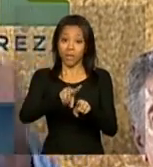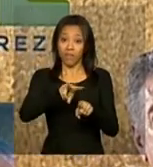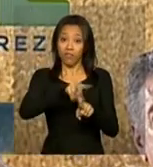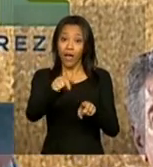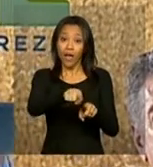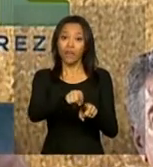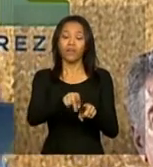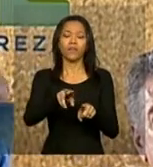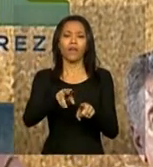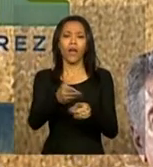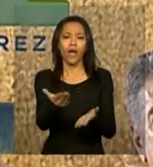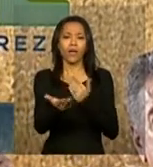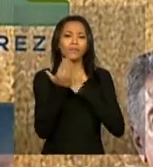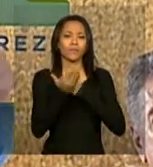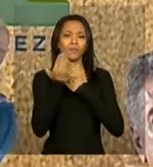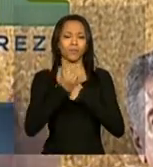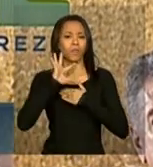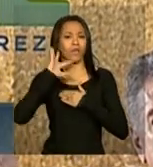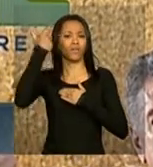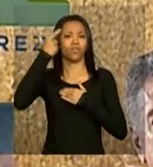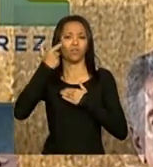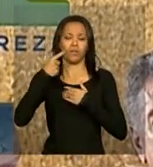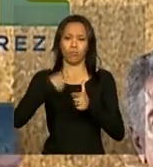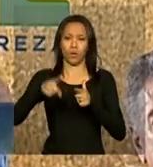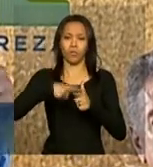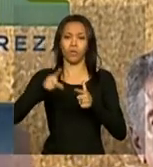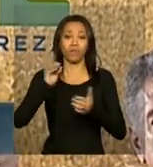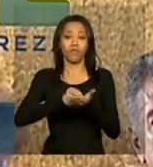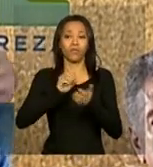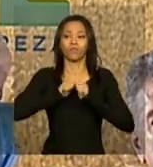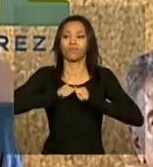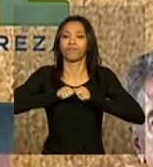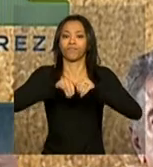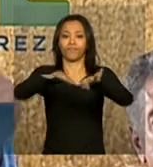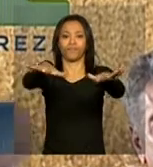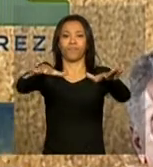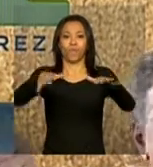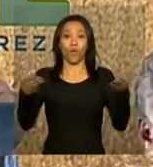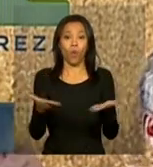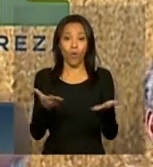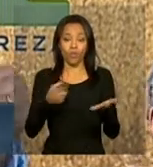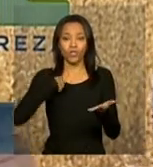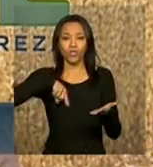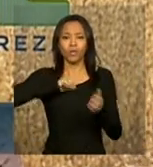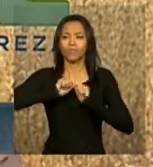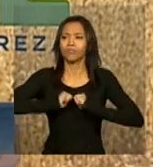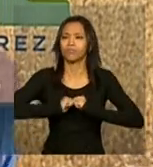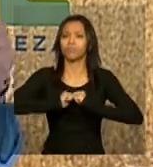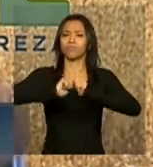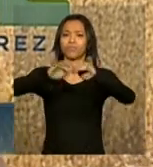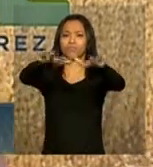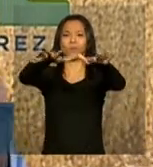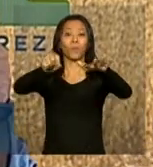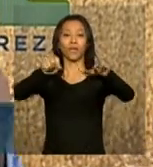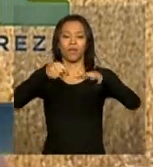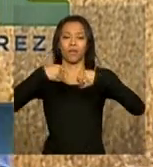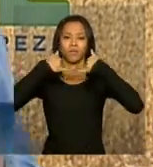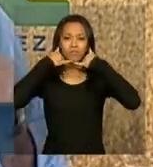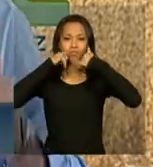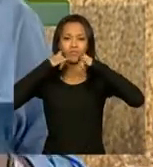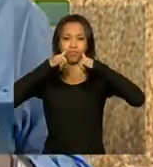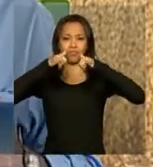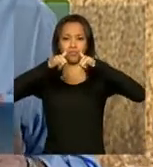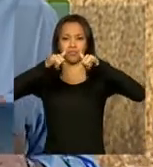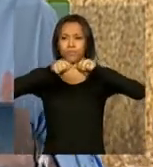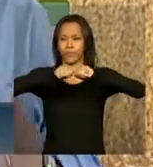o problema de distribuição. Hoje, senhora presidente, nós somos exportadores de energia, mas temos